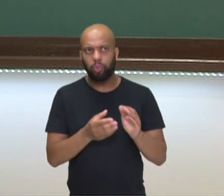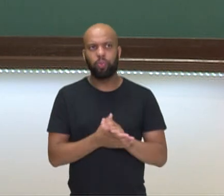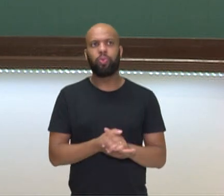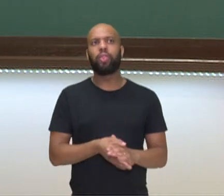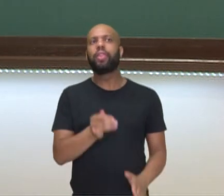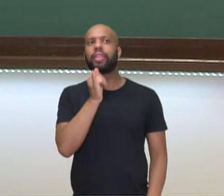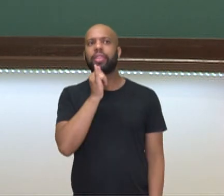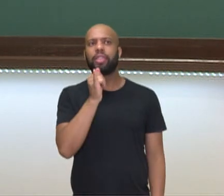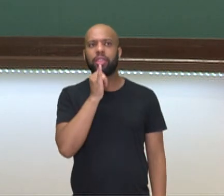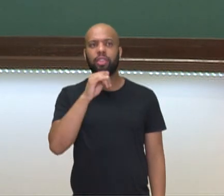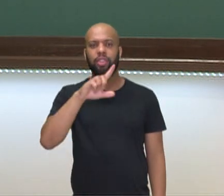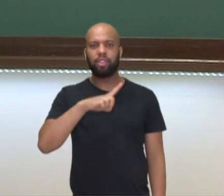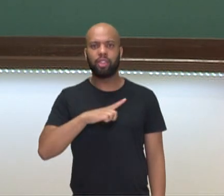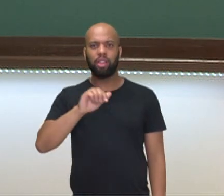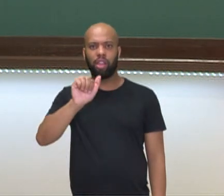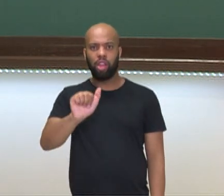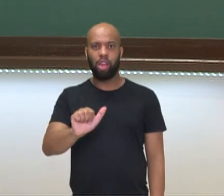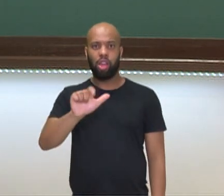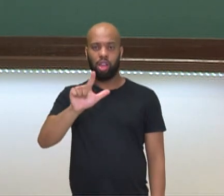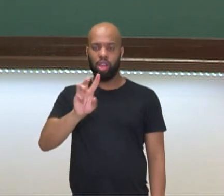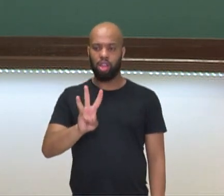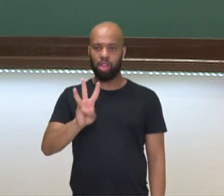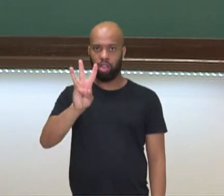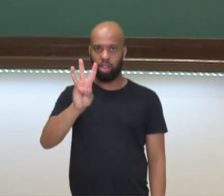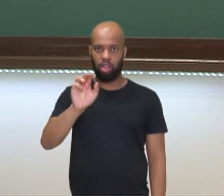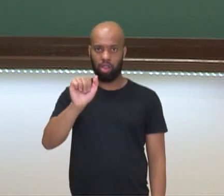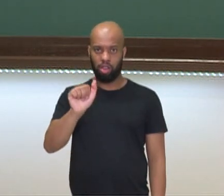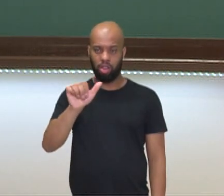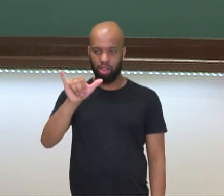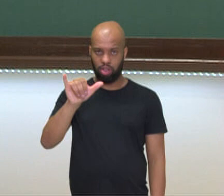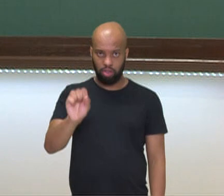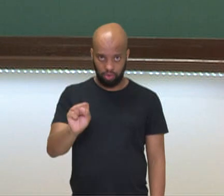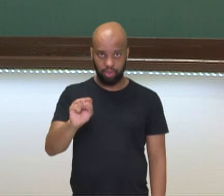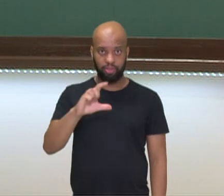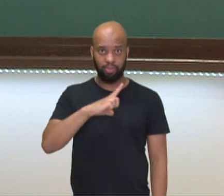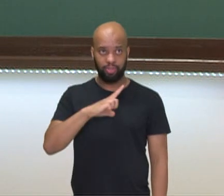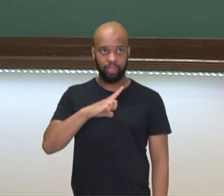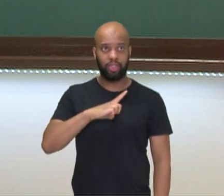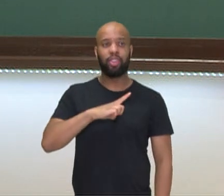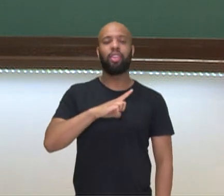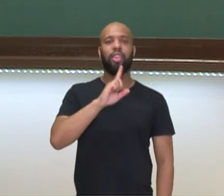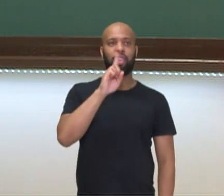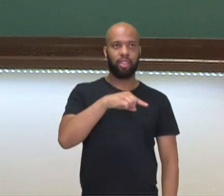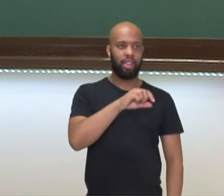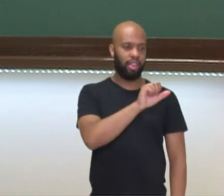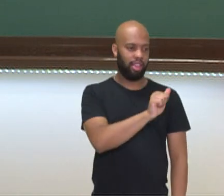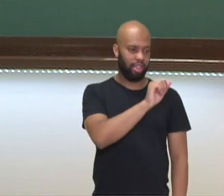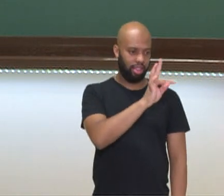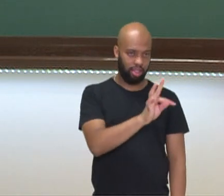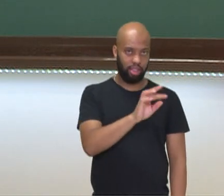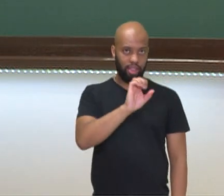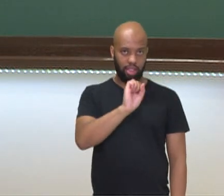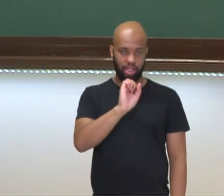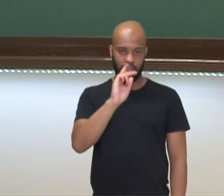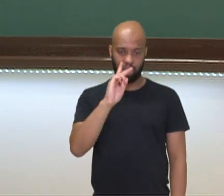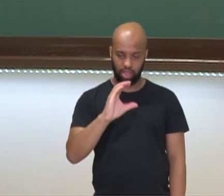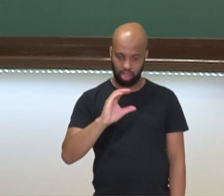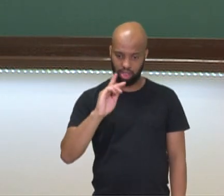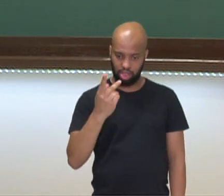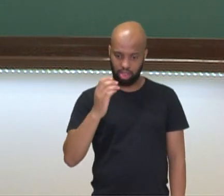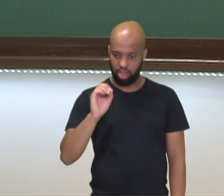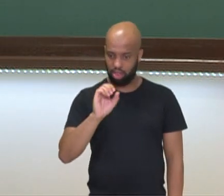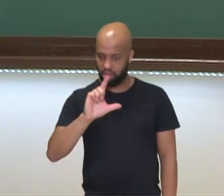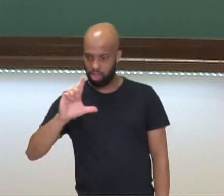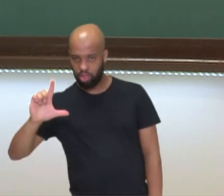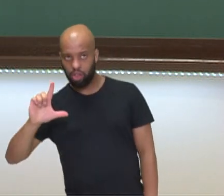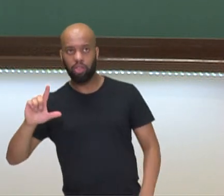I always study English at home, I always study English at school. Então eu sempre estudo inglês em casa, eu sempre